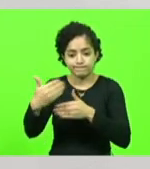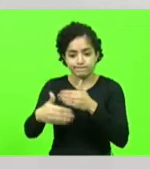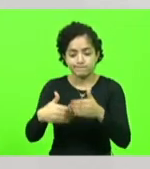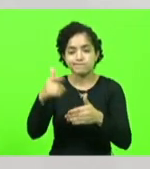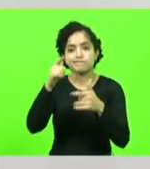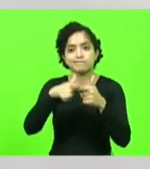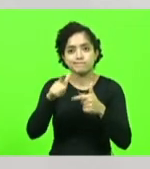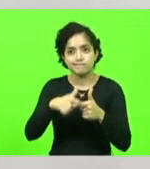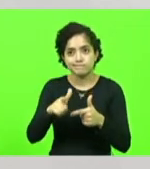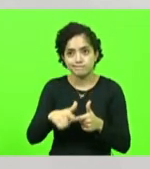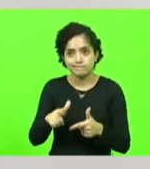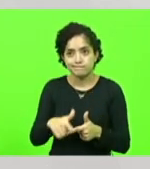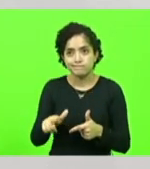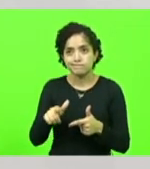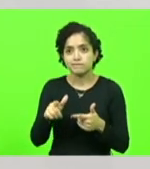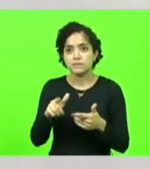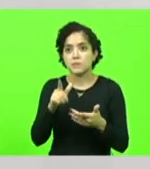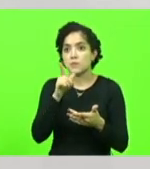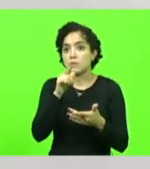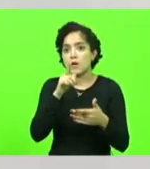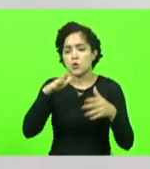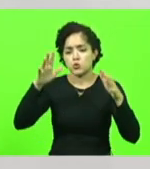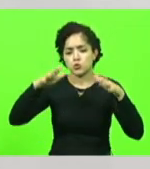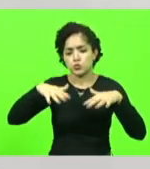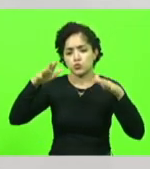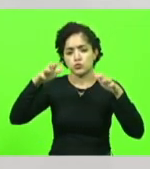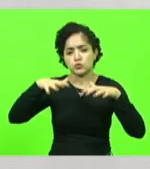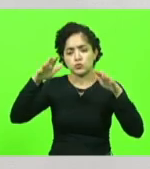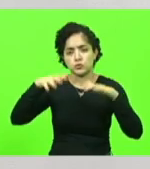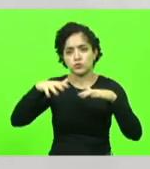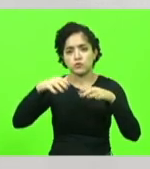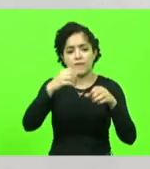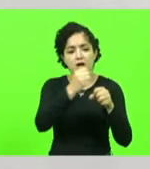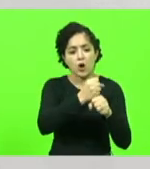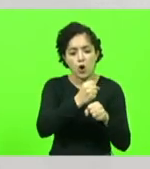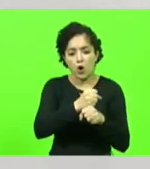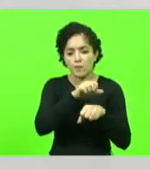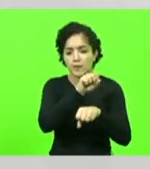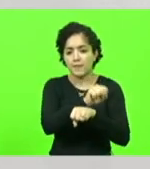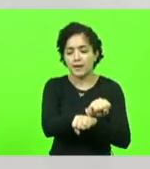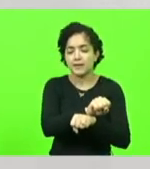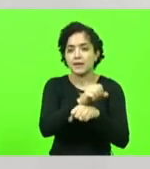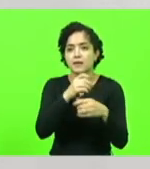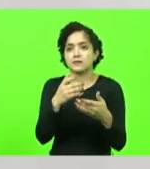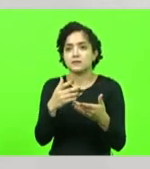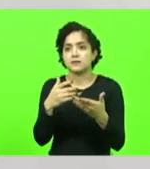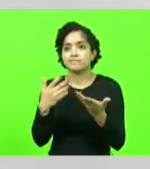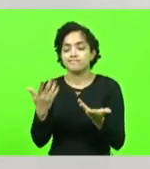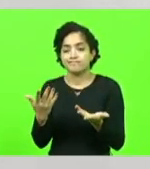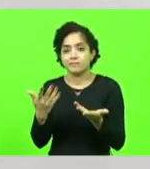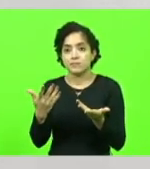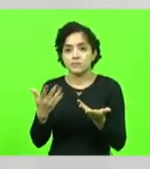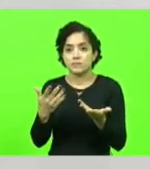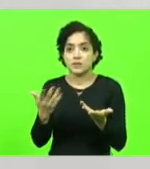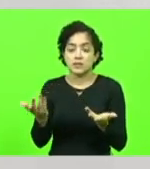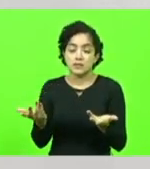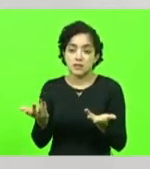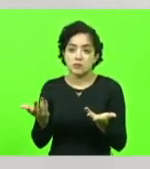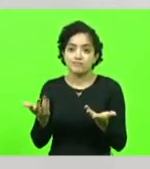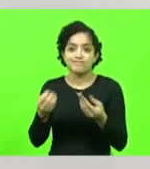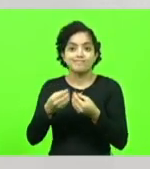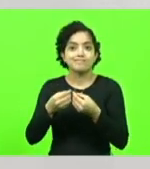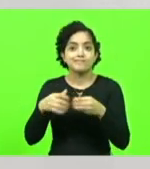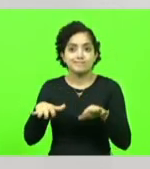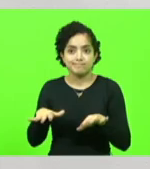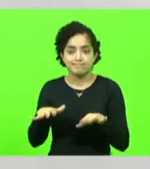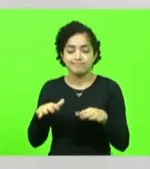chover. As obras estão paradas. E quando é seca, estiagem. E, enfim, então prejudica, e nós